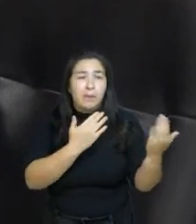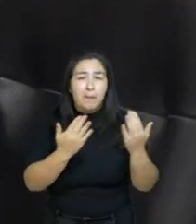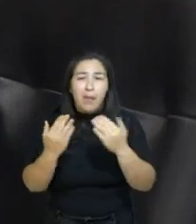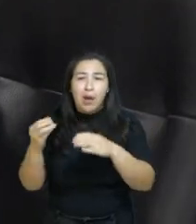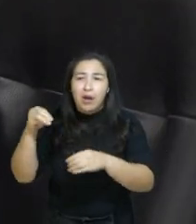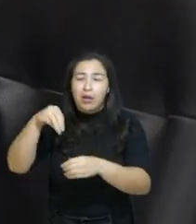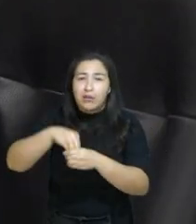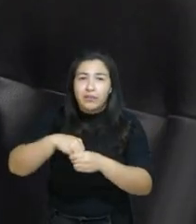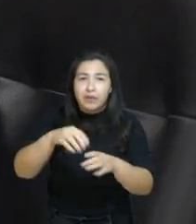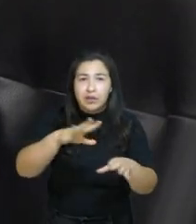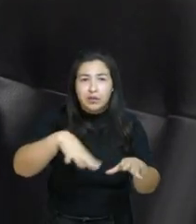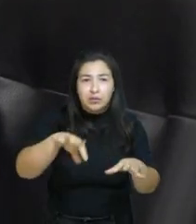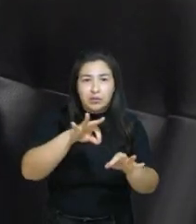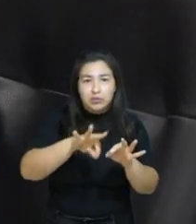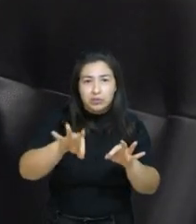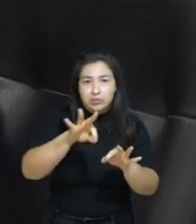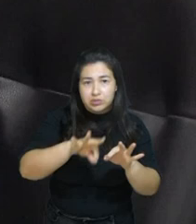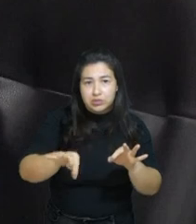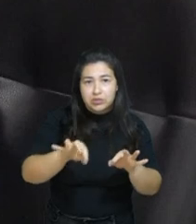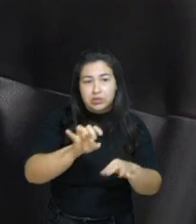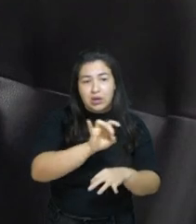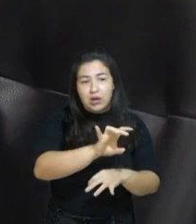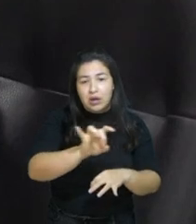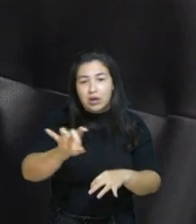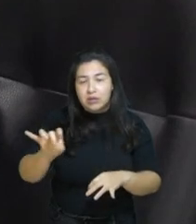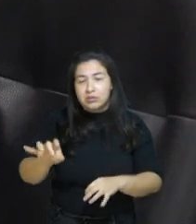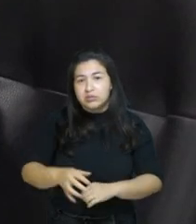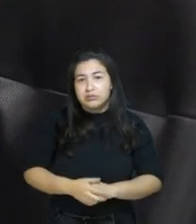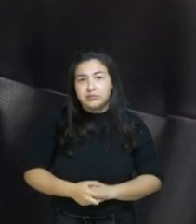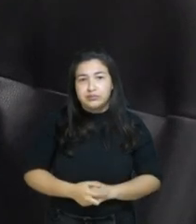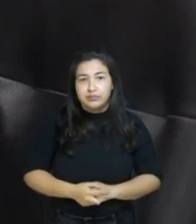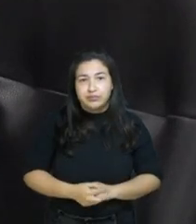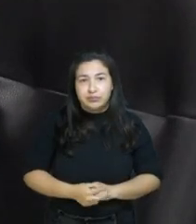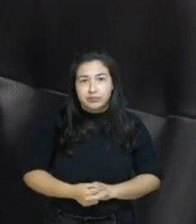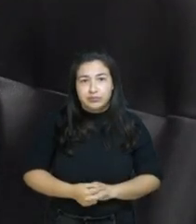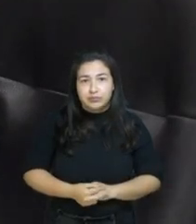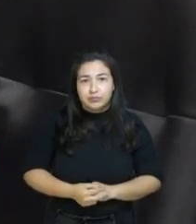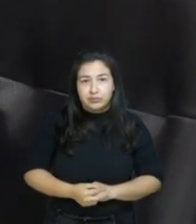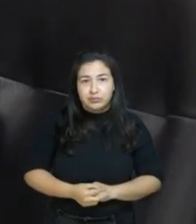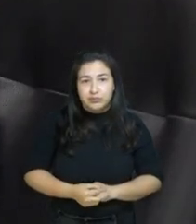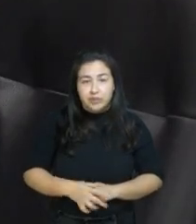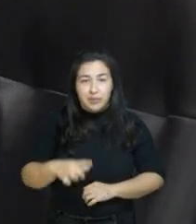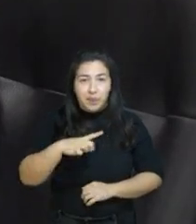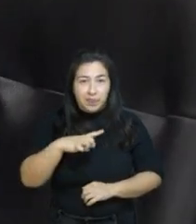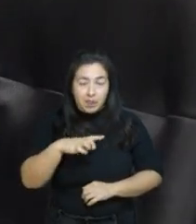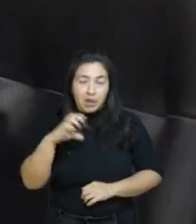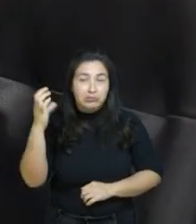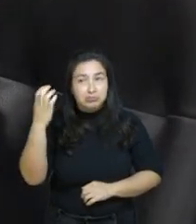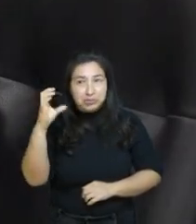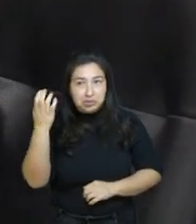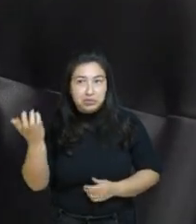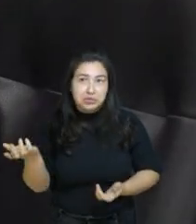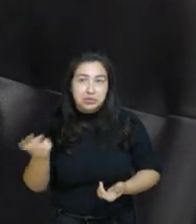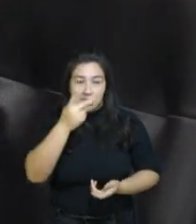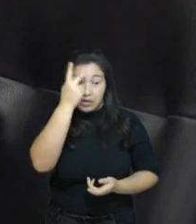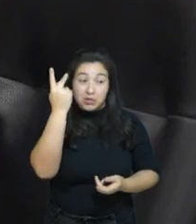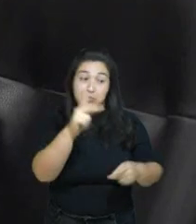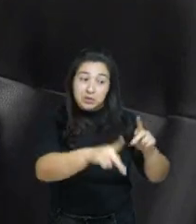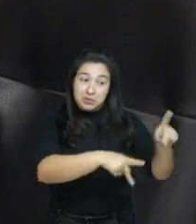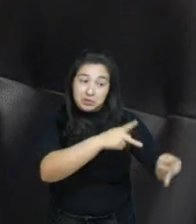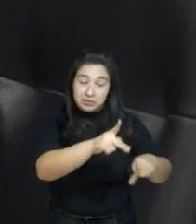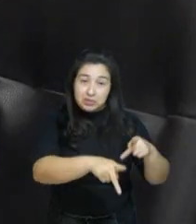diálogos interinstitucionais? Sabe, professora? Assim, em termos de... Bom, temos os cientistas, temos o povão,